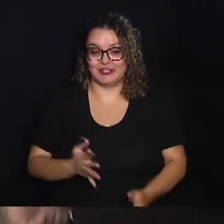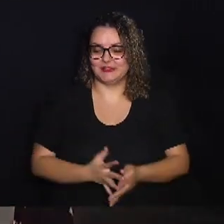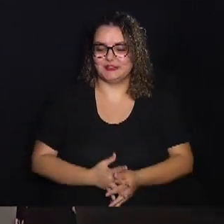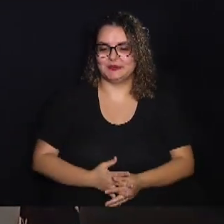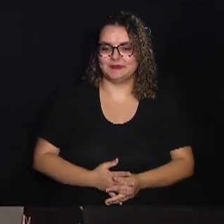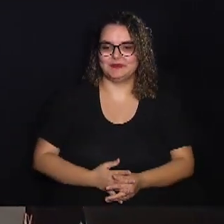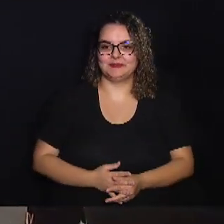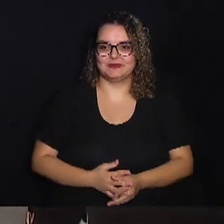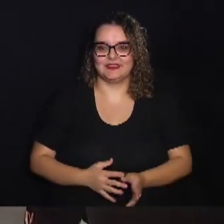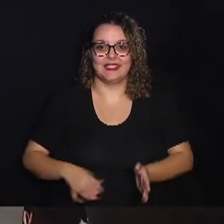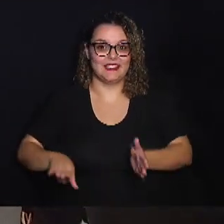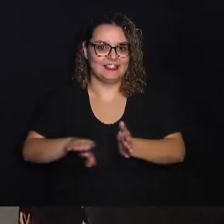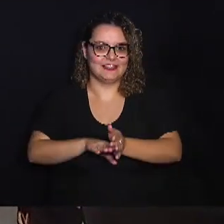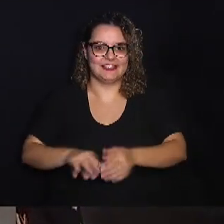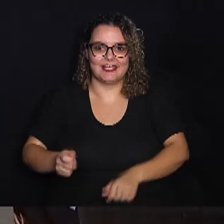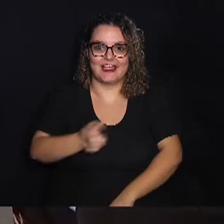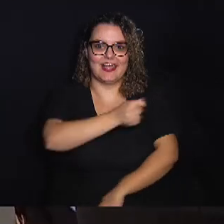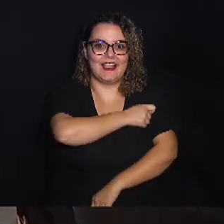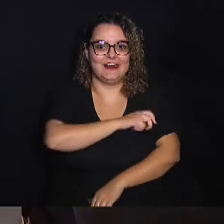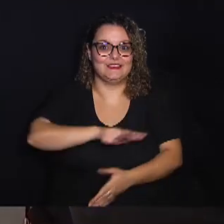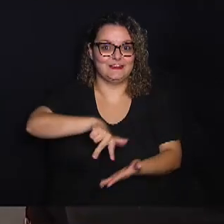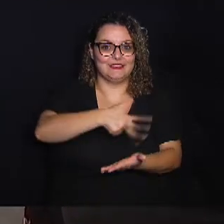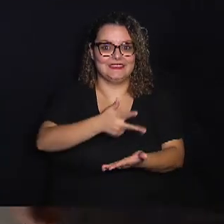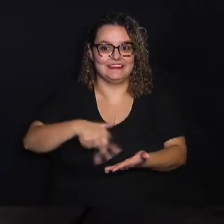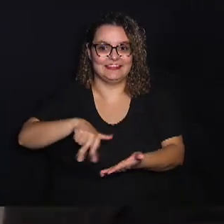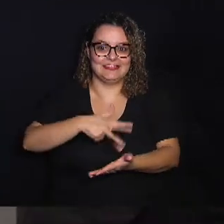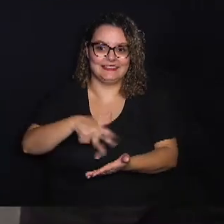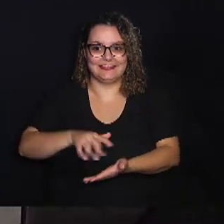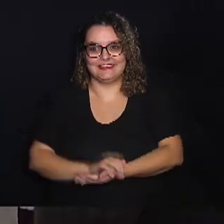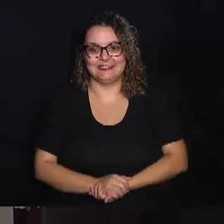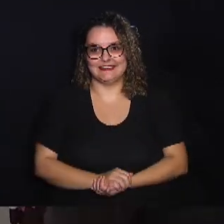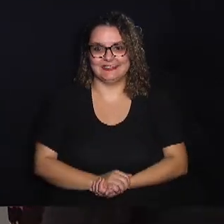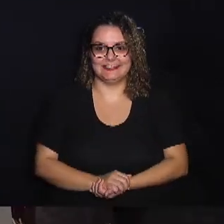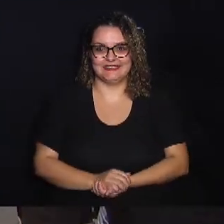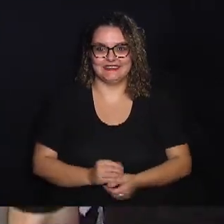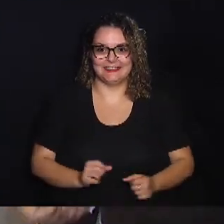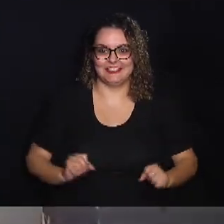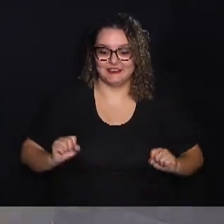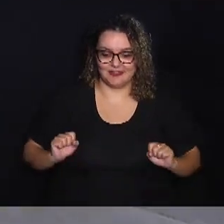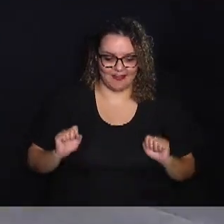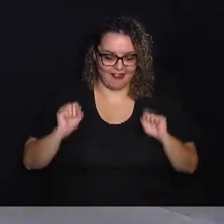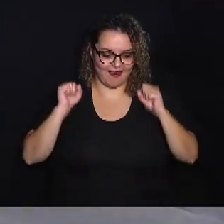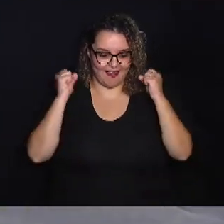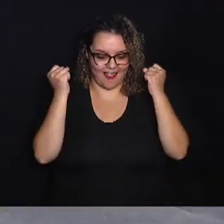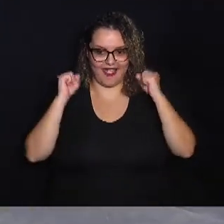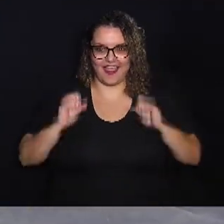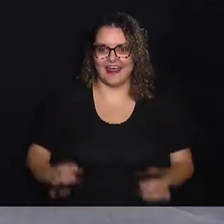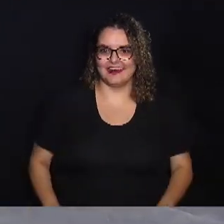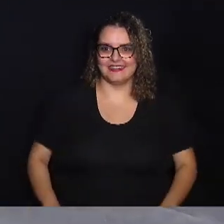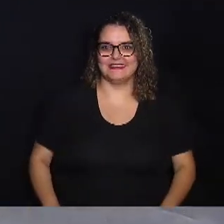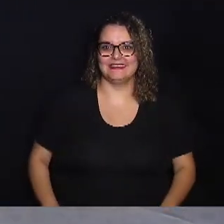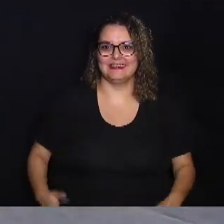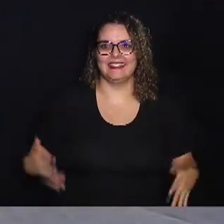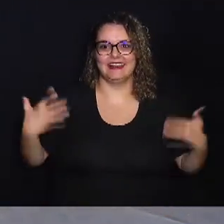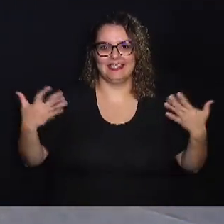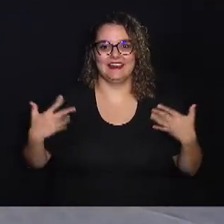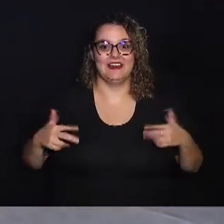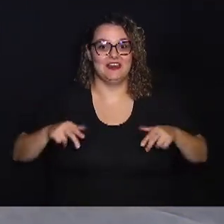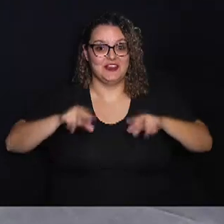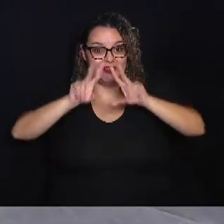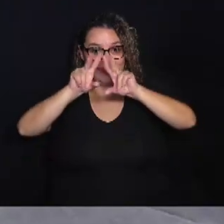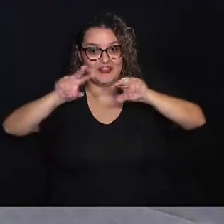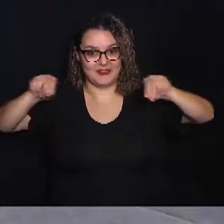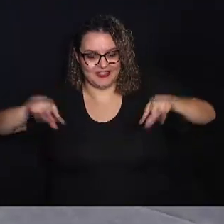Quando chegar a aula de dança, eu já levanto animado, né? E para quadrilha? Eu sempre gostei